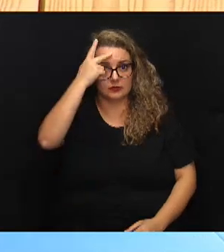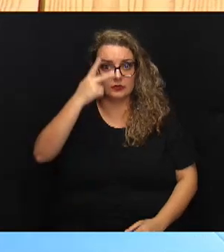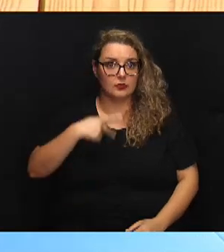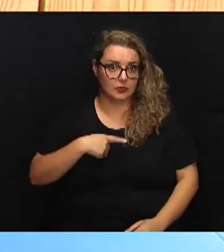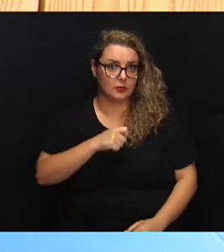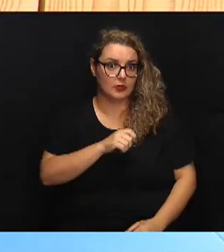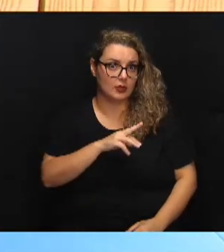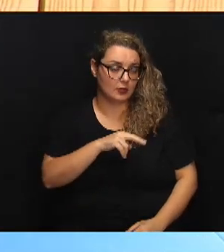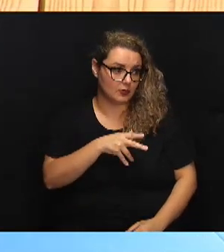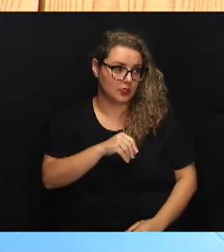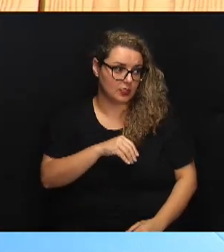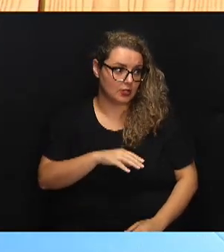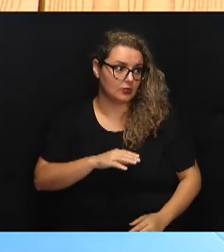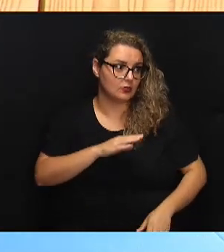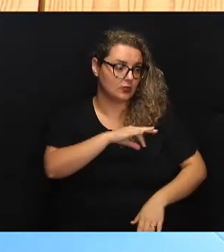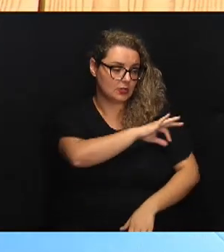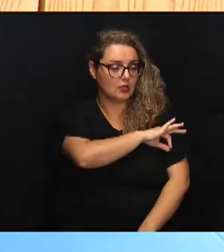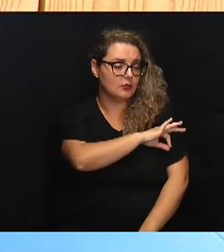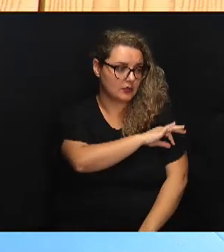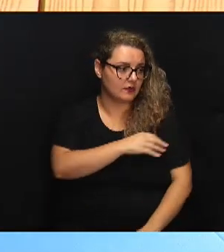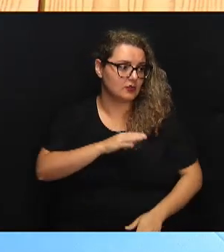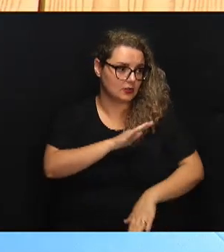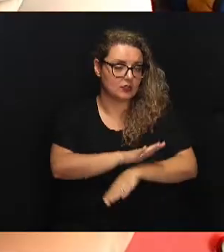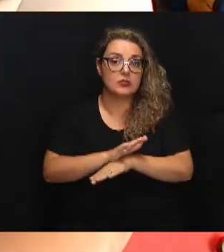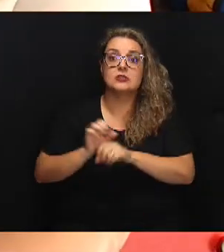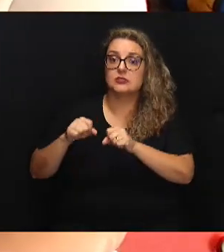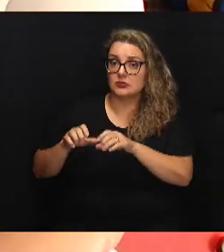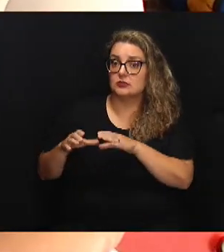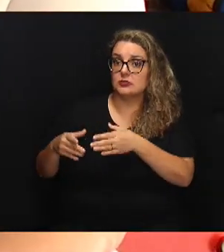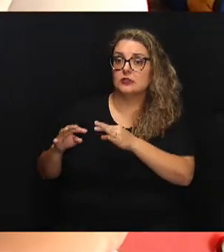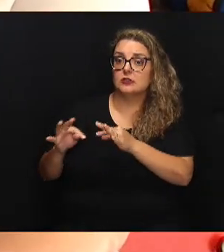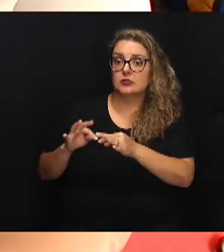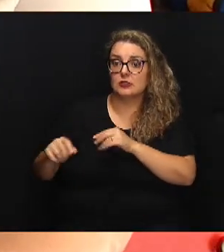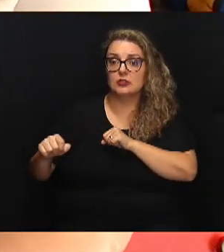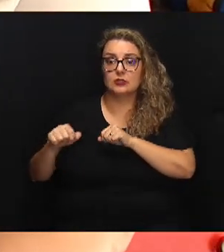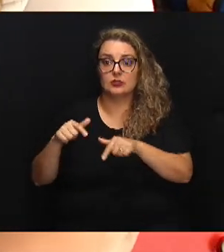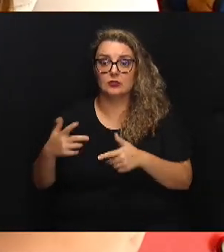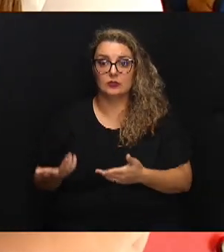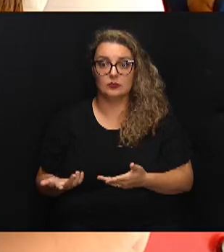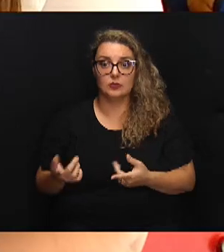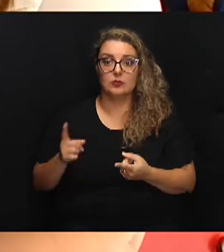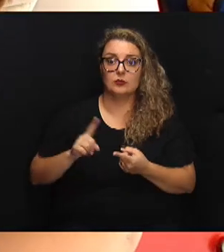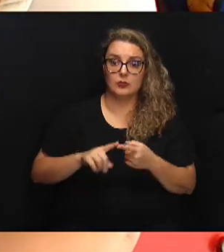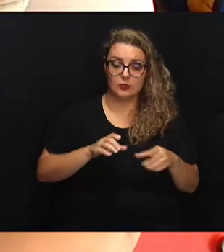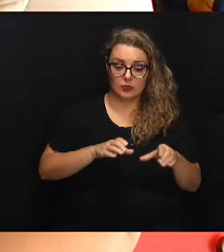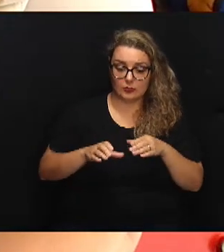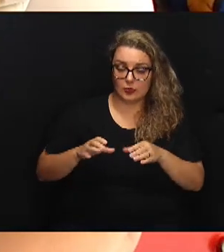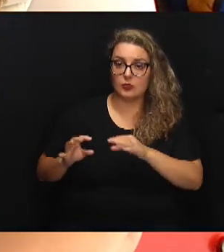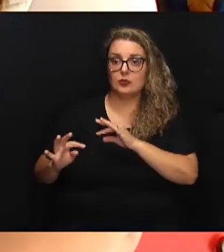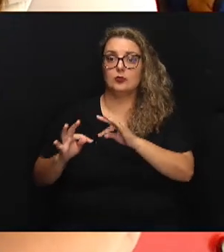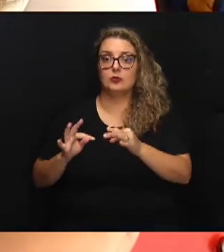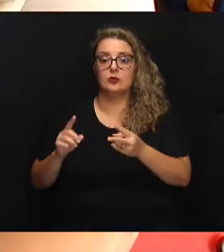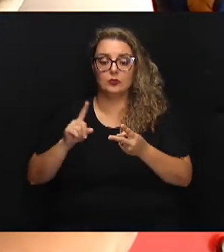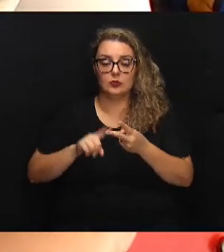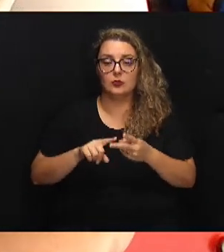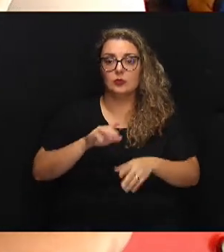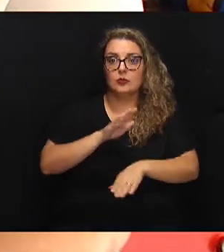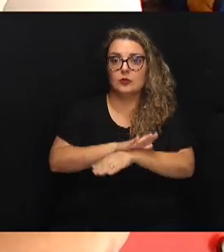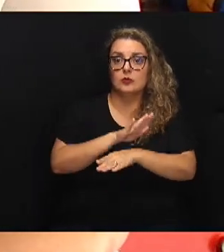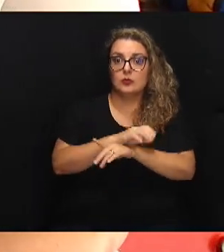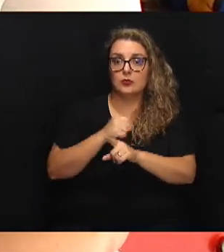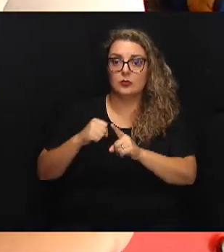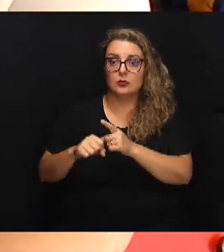do próprio município? Sim, com uma equipe técnica, né, que é formada por um coordenador técnico, um assistente social,